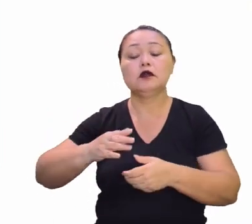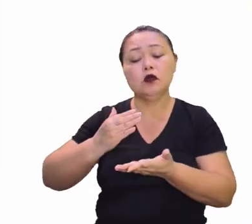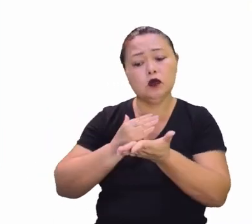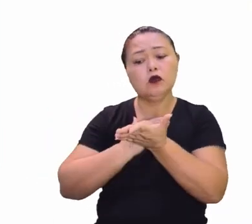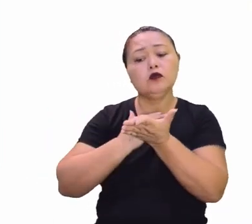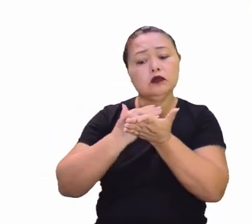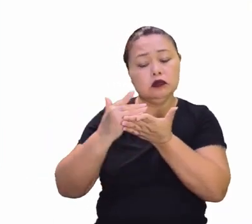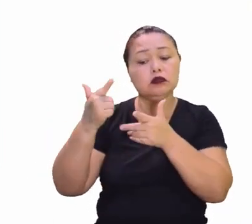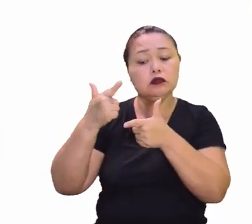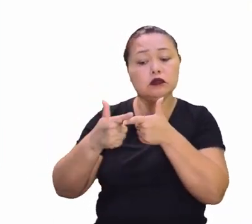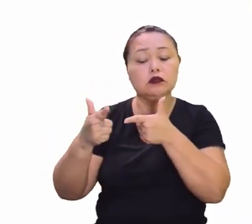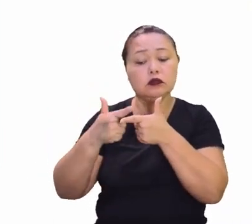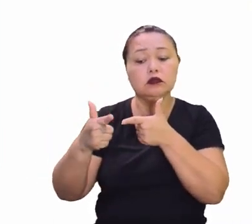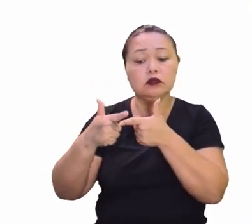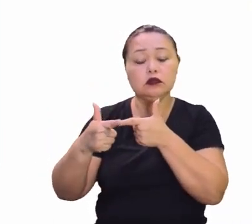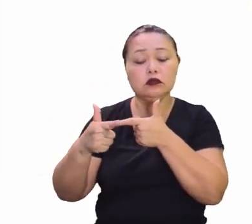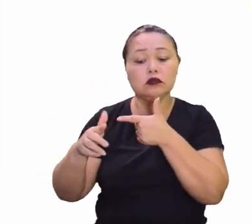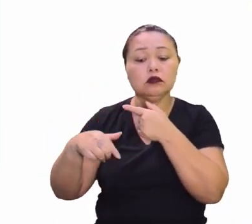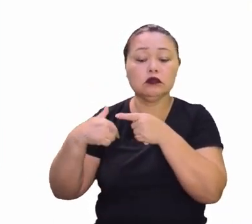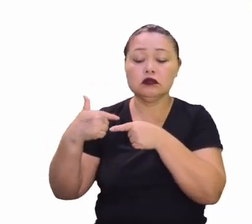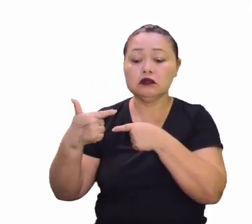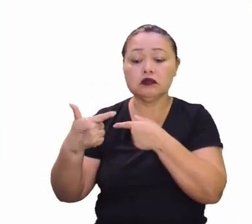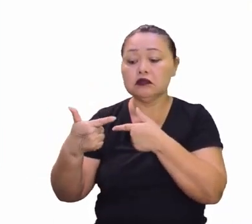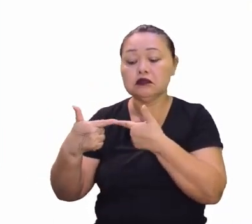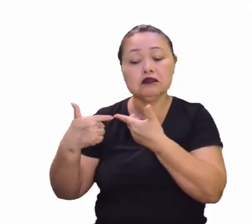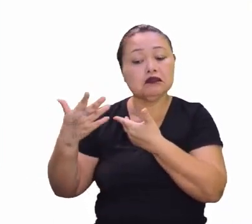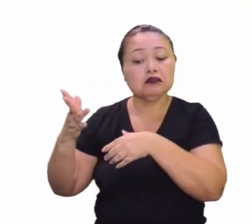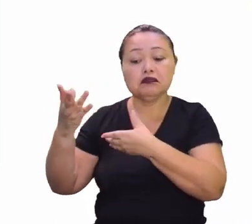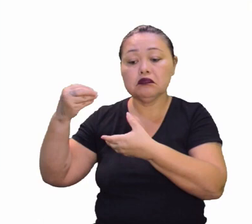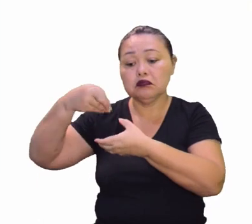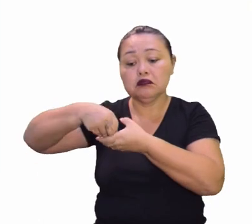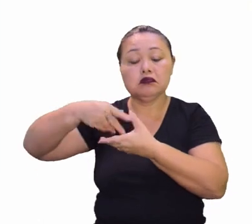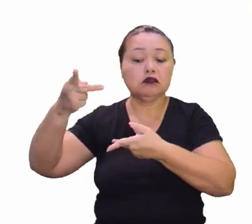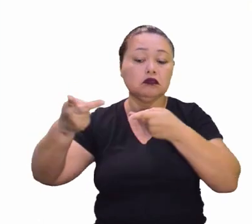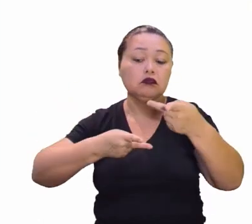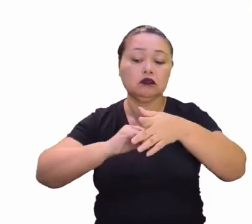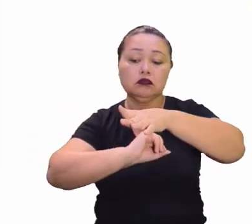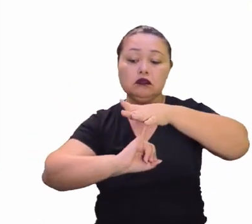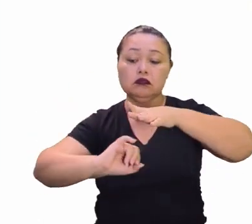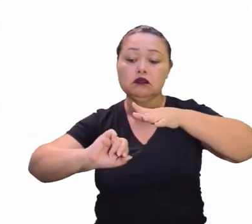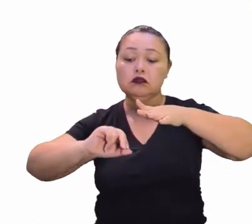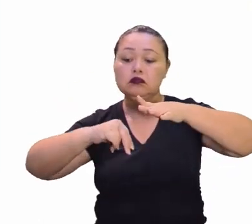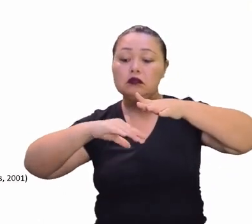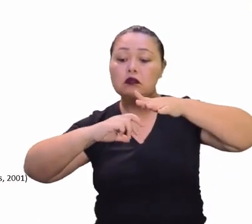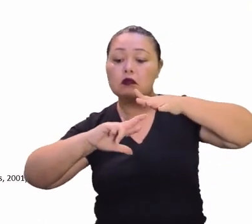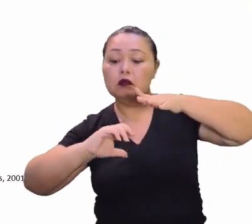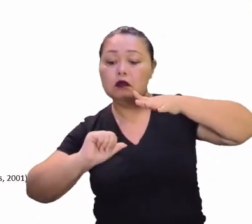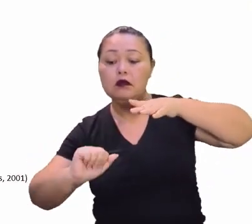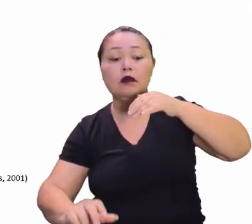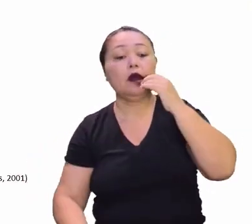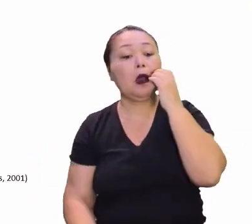tinha muitos desses problemas aí que não contemplou nesses projetos do INCRA. Com certeza. Beleza?